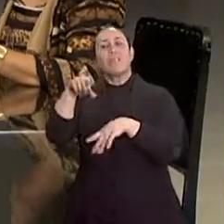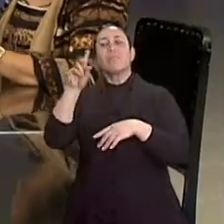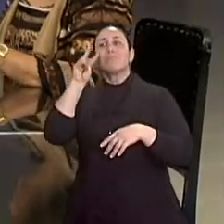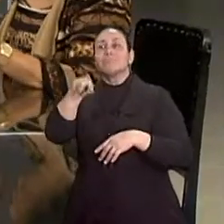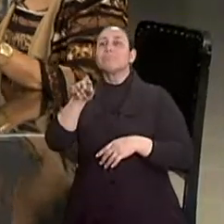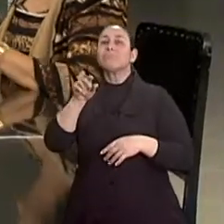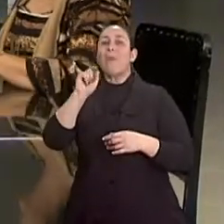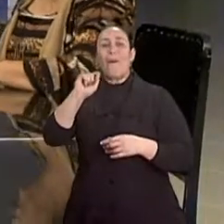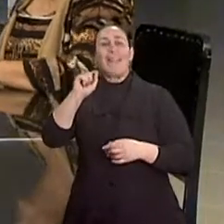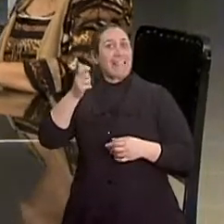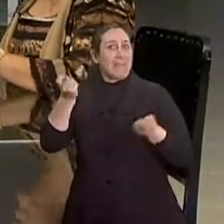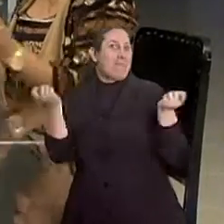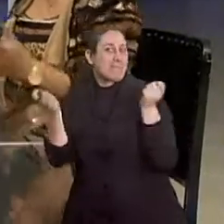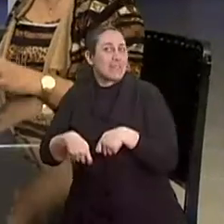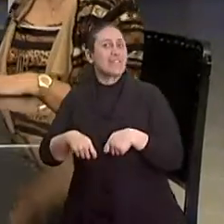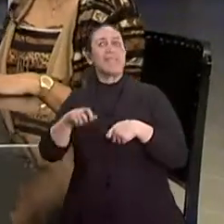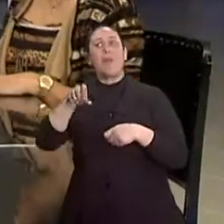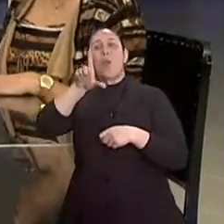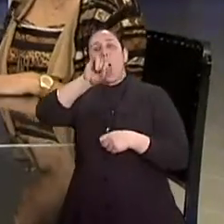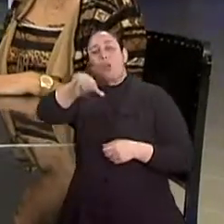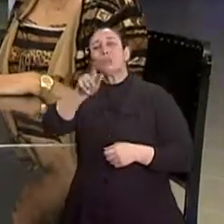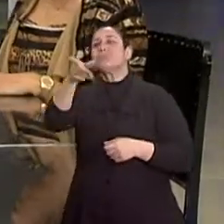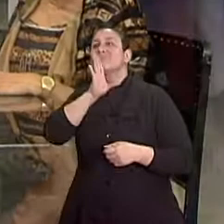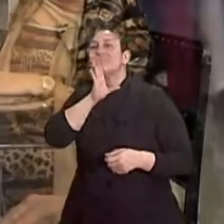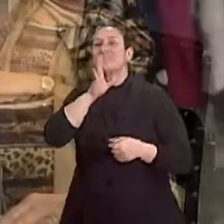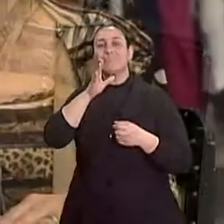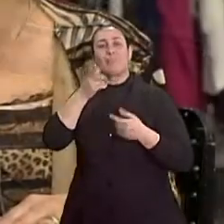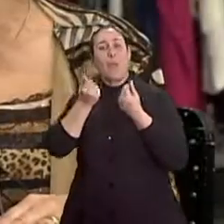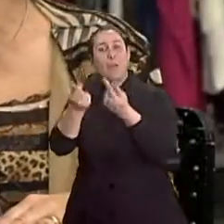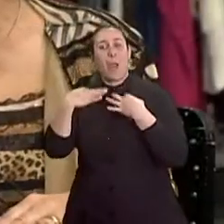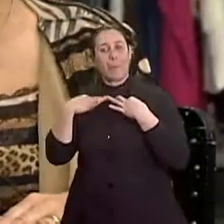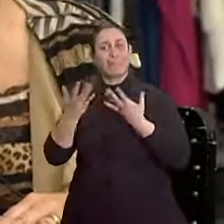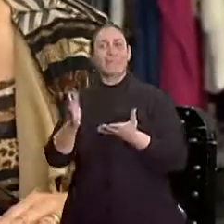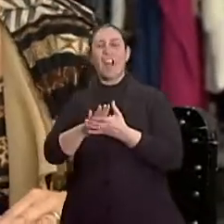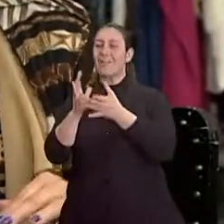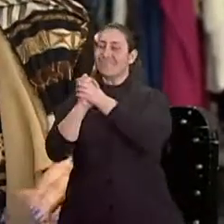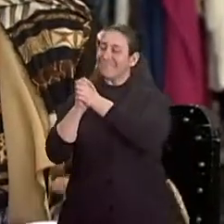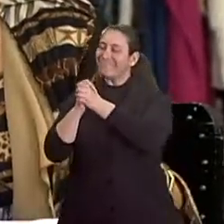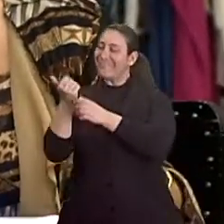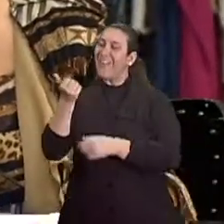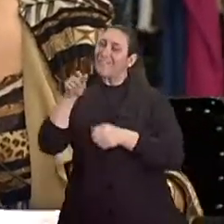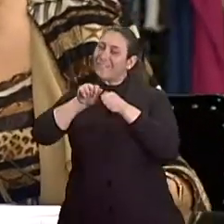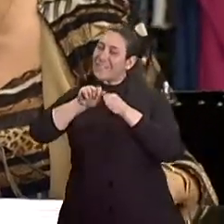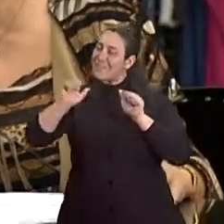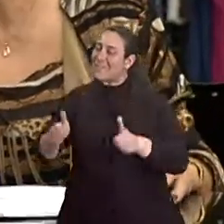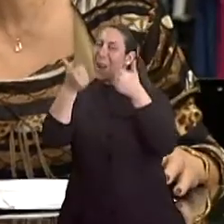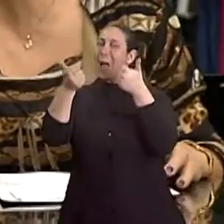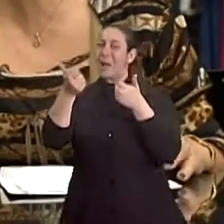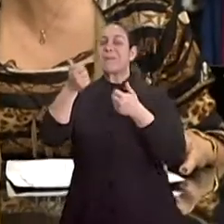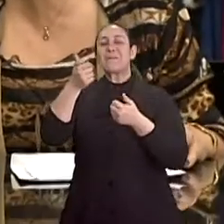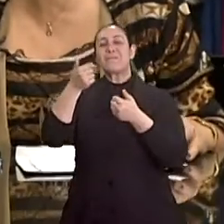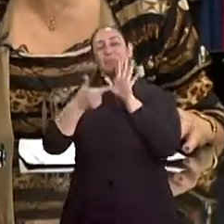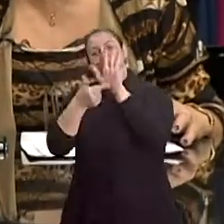museu, tem a possibilidade de uma loja às ordens. Uma loja aqui. É isso, Milka, aí. Muito obrigada. Vamos terminar de mãos dadas? Isso. Porque assim é que a gente faz o mundo melhor